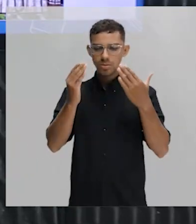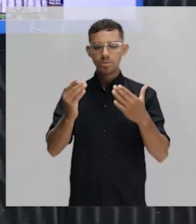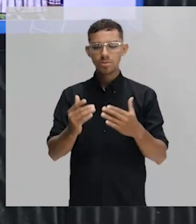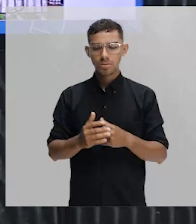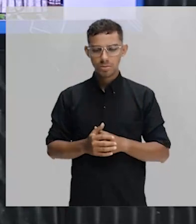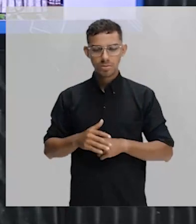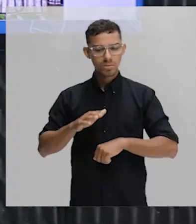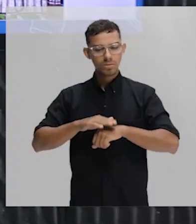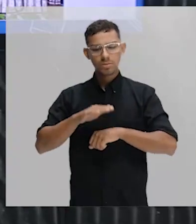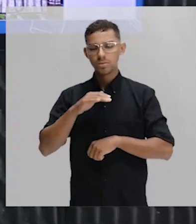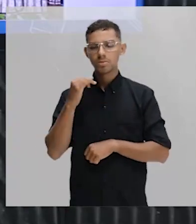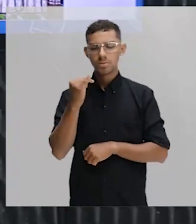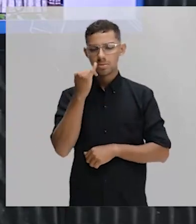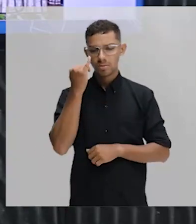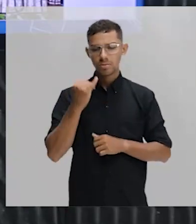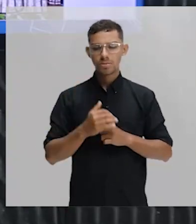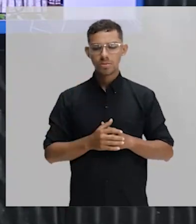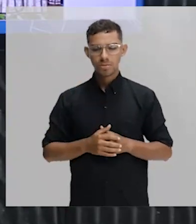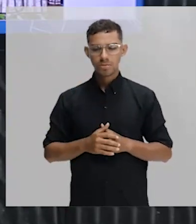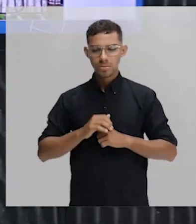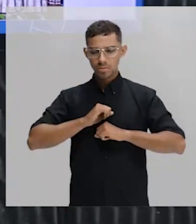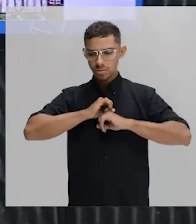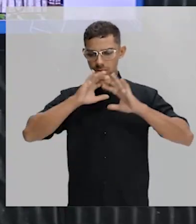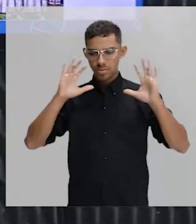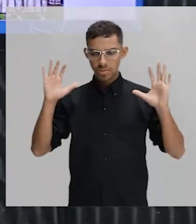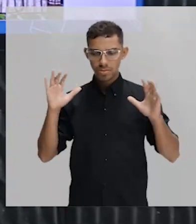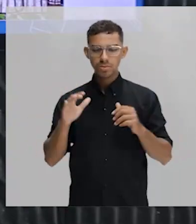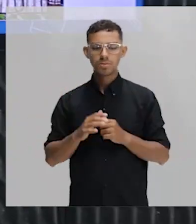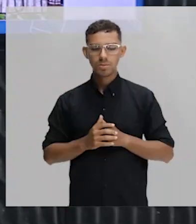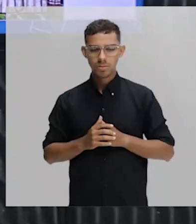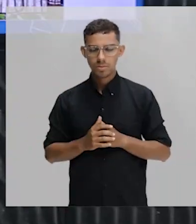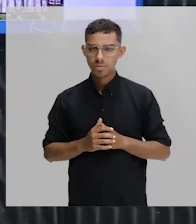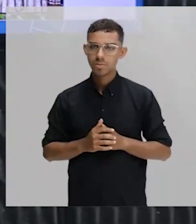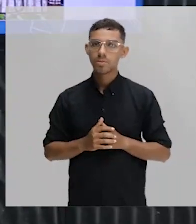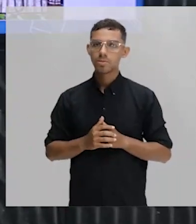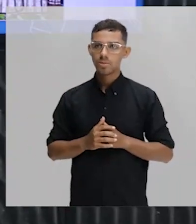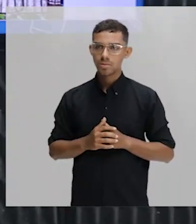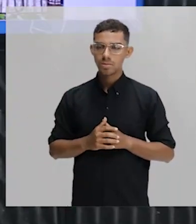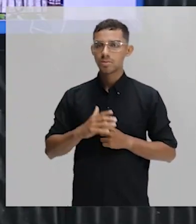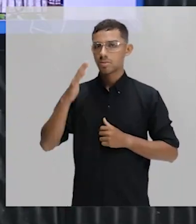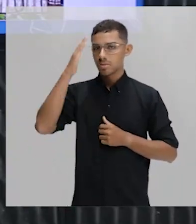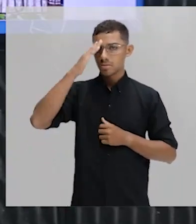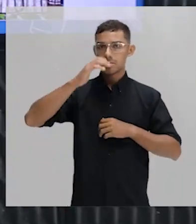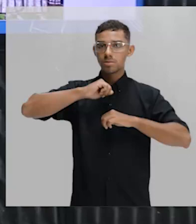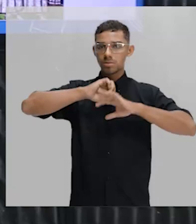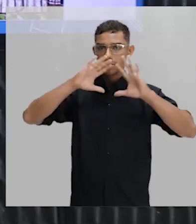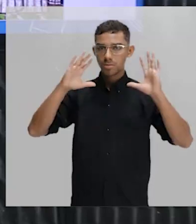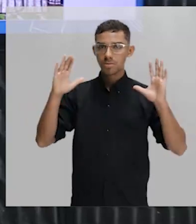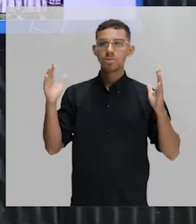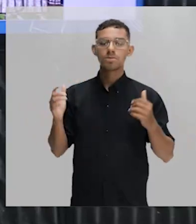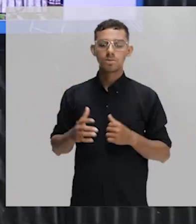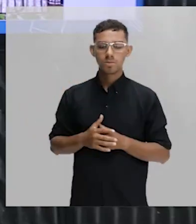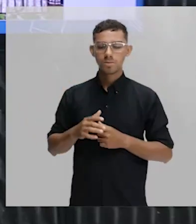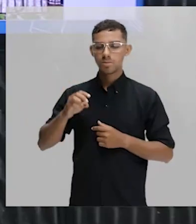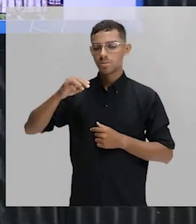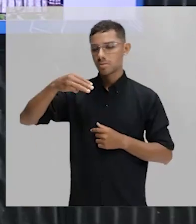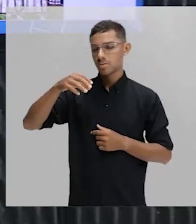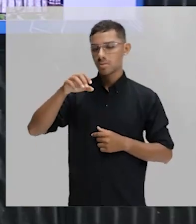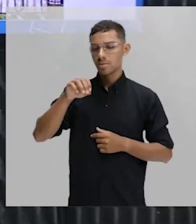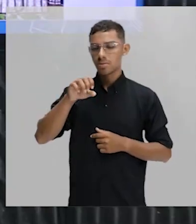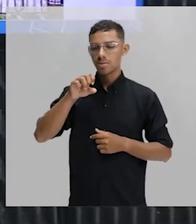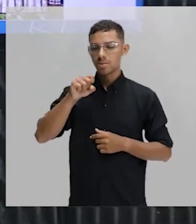as figuras mais importantes. Figuras mais claras, menos importantes. Agora que eu entendi que o mosaico e